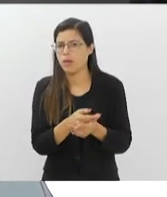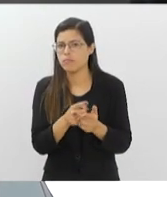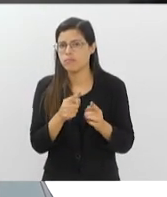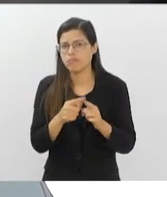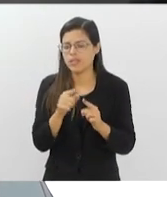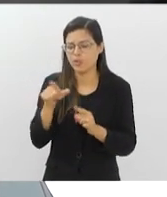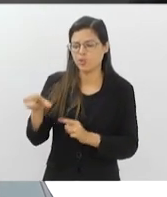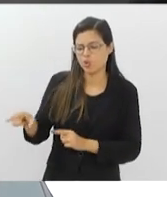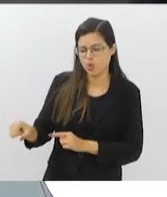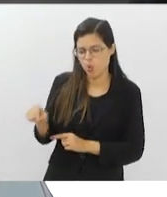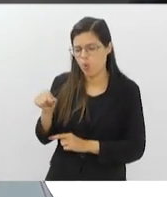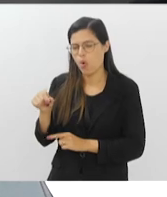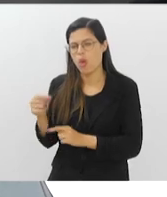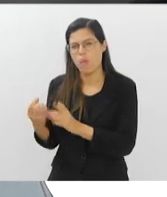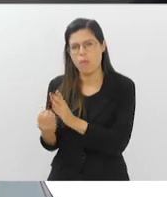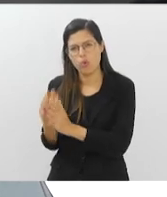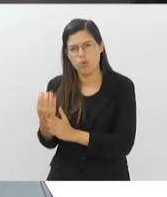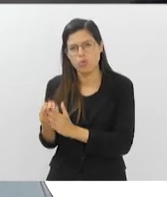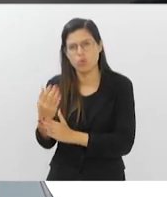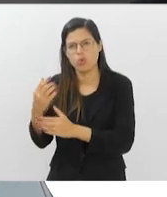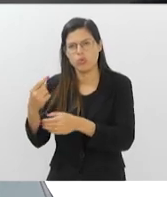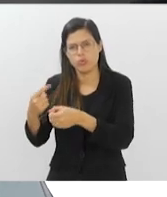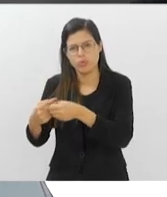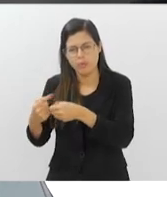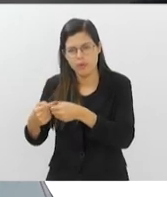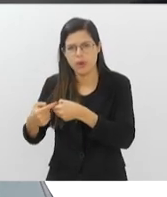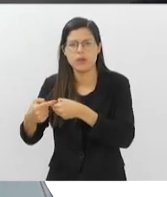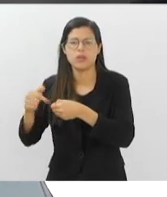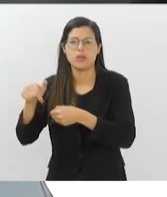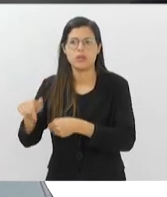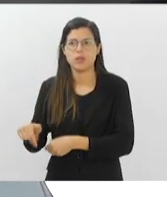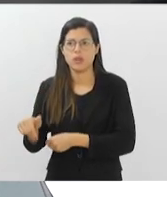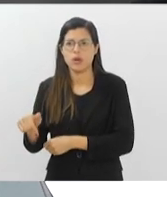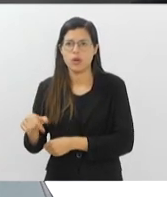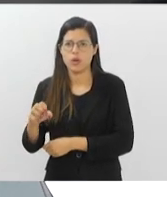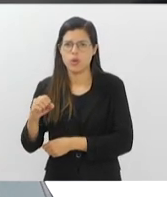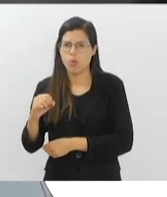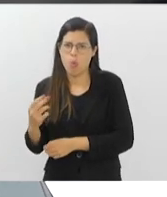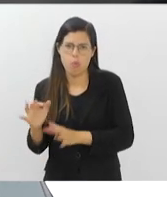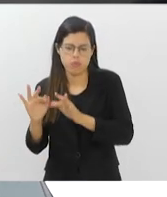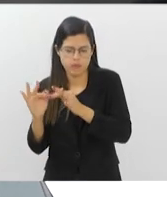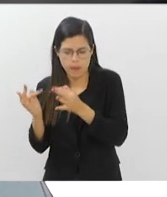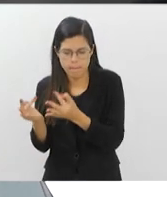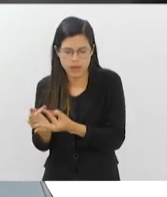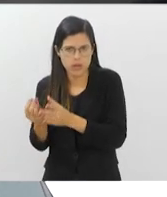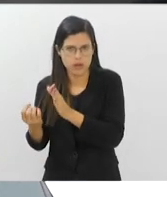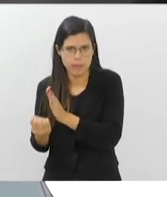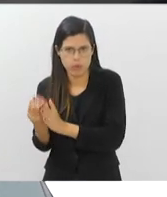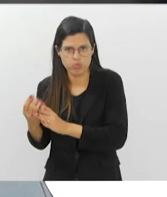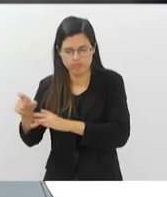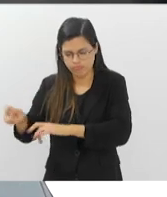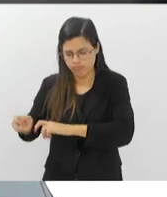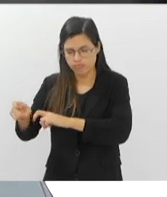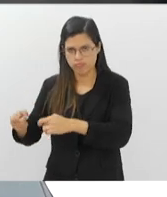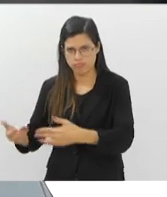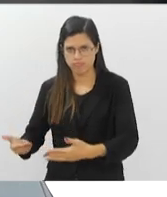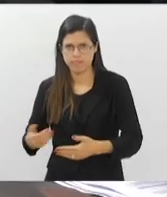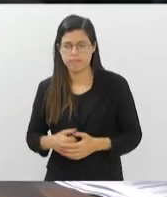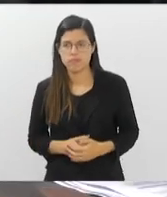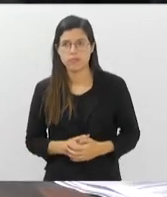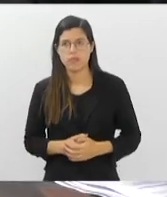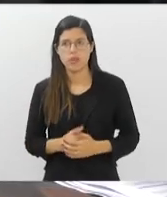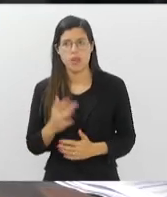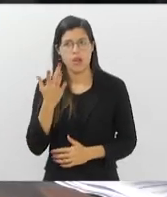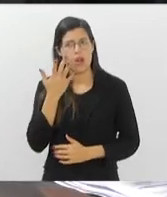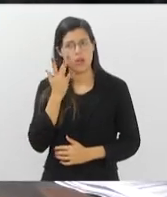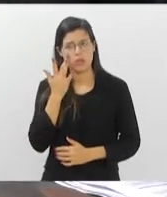ao produtor local, dê preferência a uma cooperativa familiar, etc., etc. Então, eu